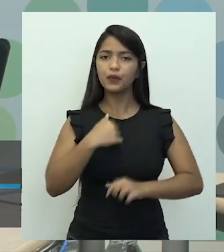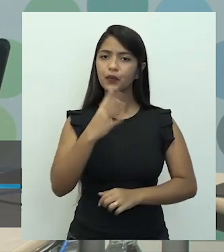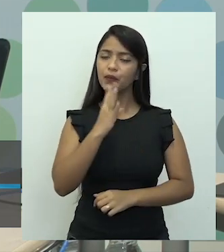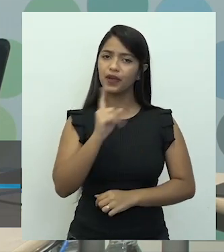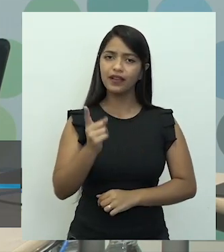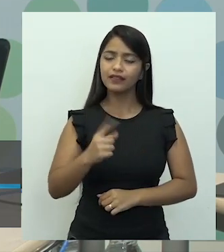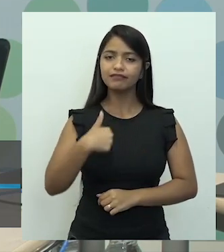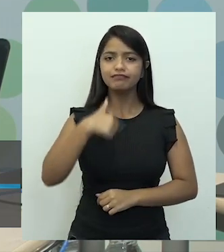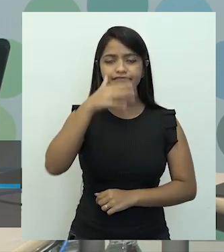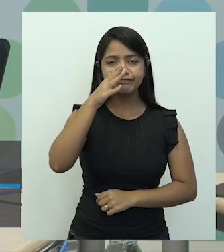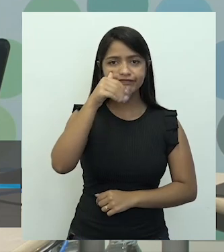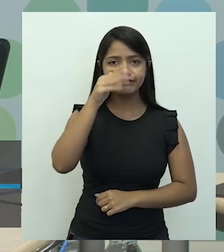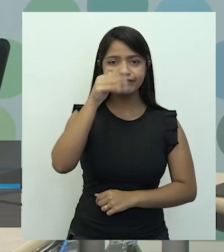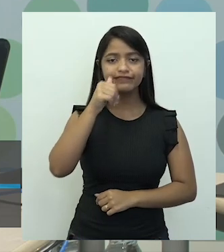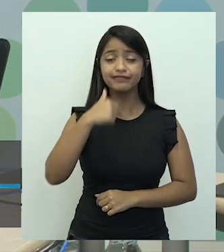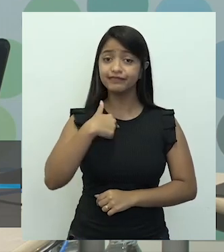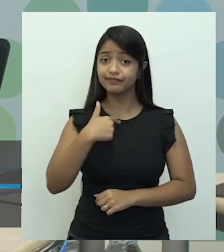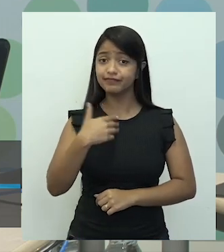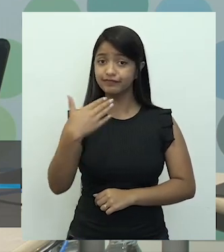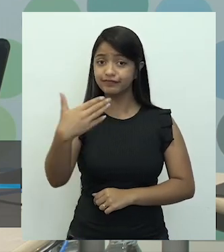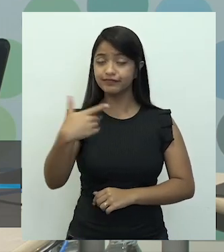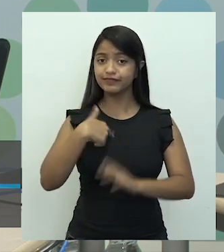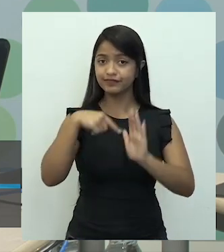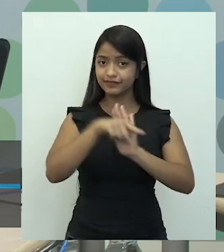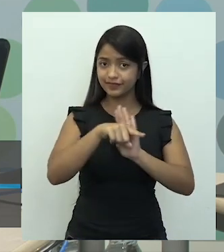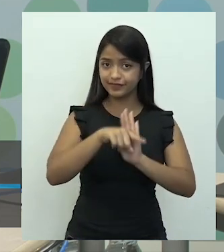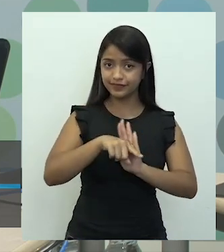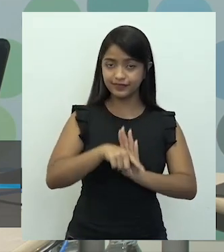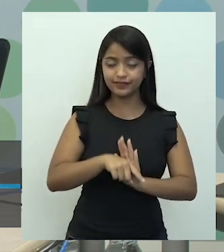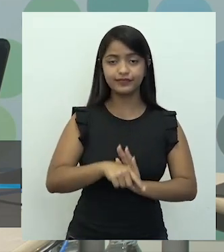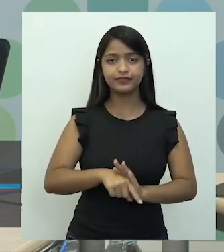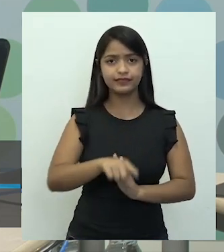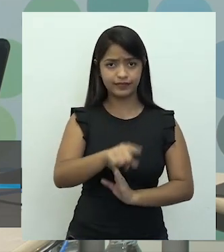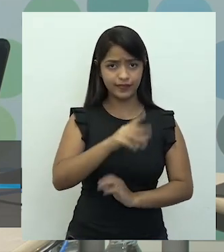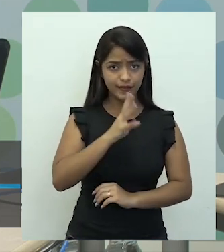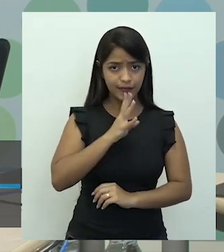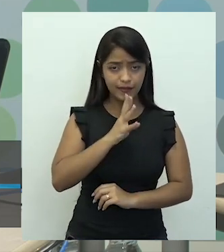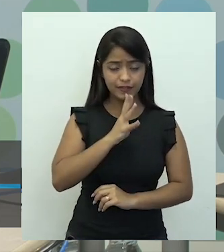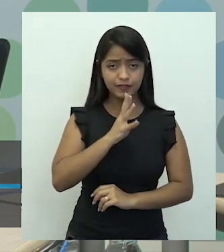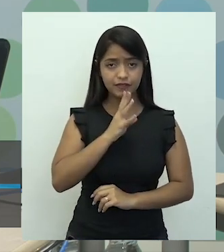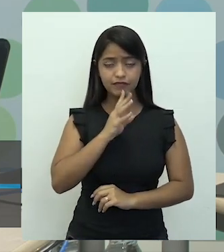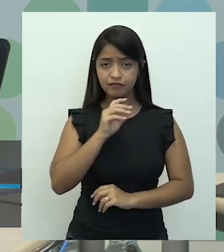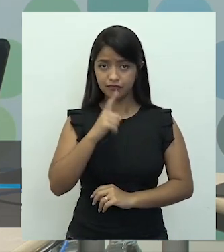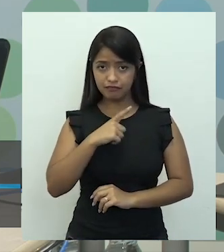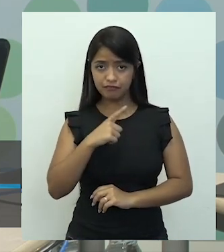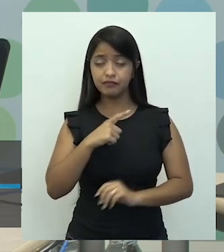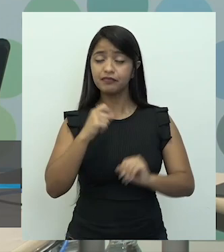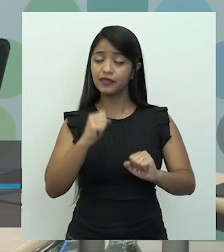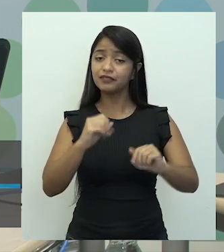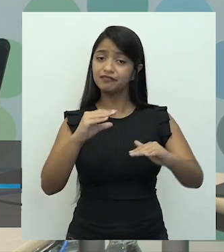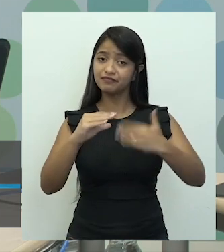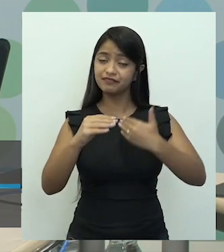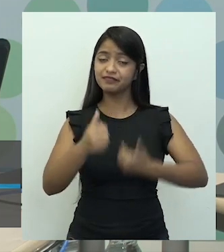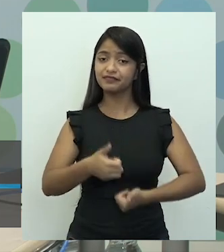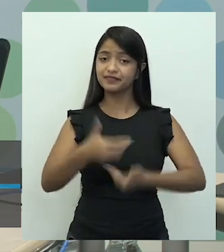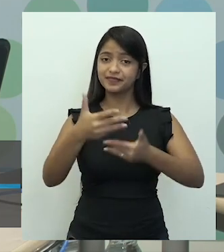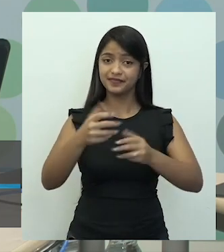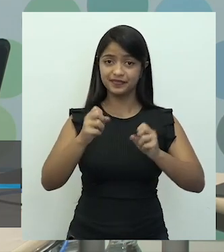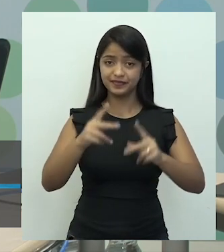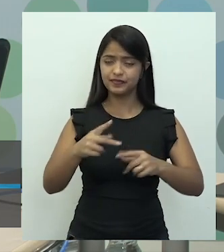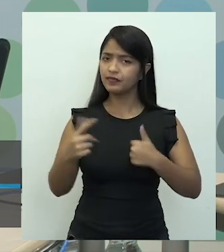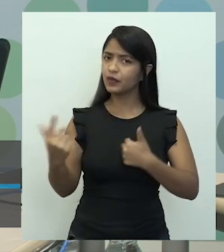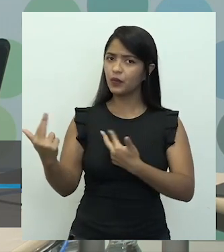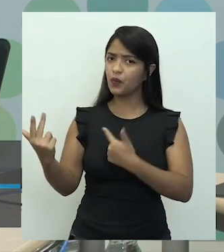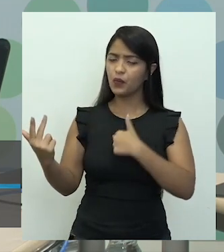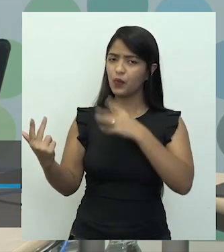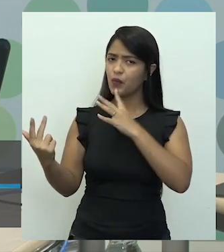fiquei curiosa. Eu vou pesquisar. Se alguém conhecer, coloca aí no chat pra gente, por favor. Eu porque eu achei não interessante